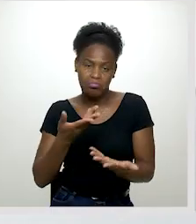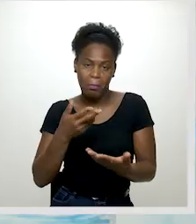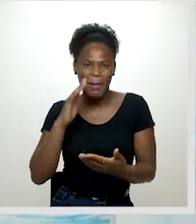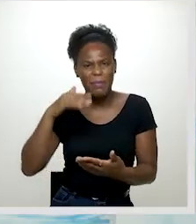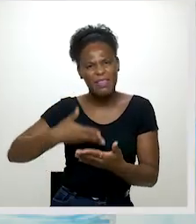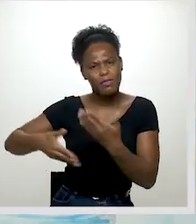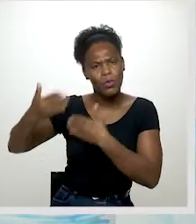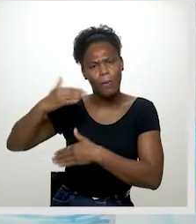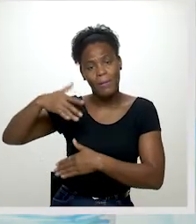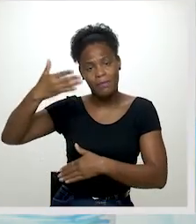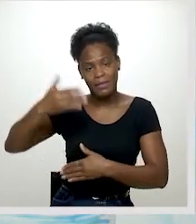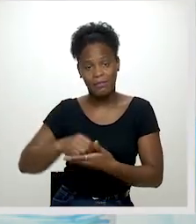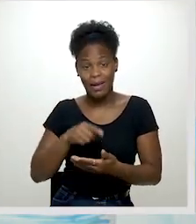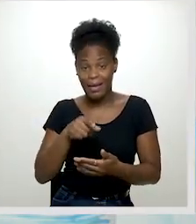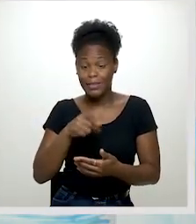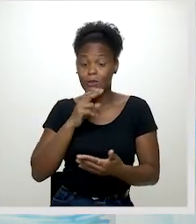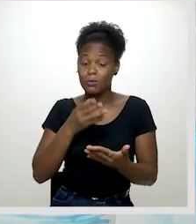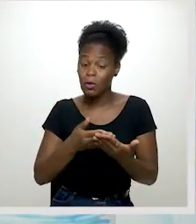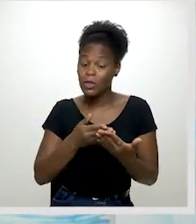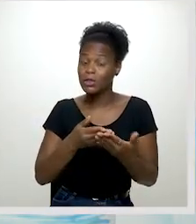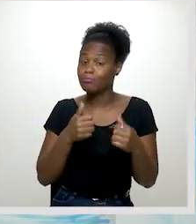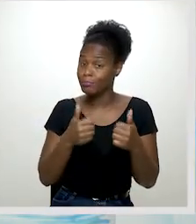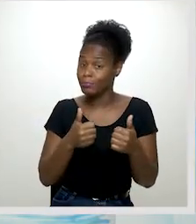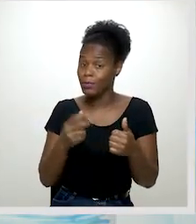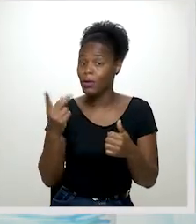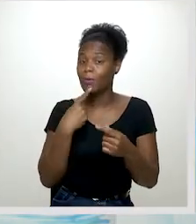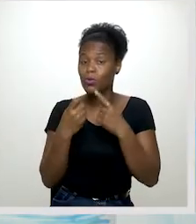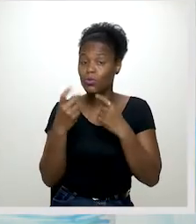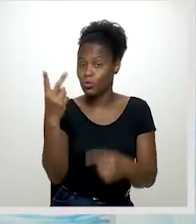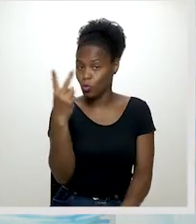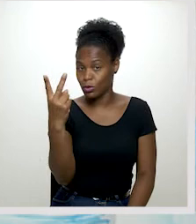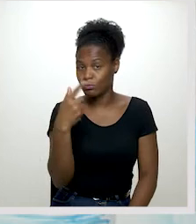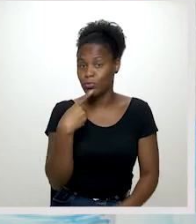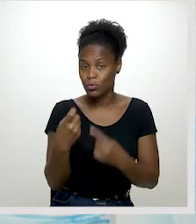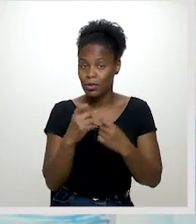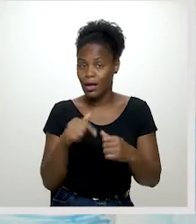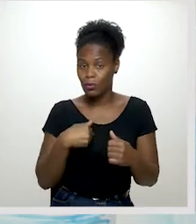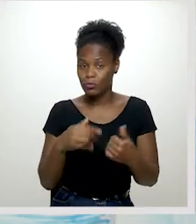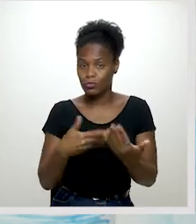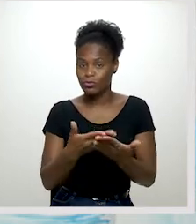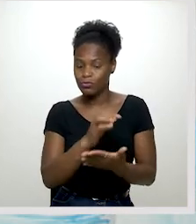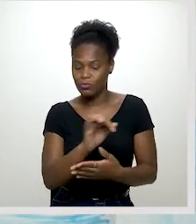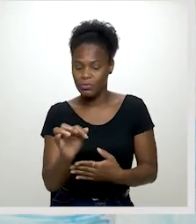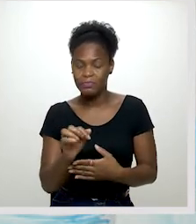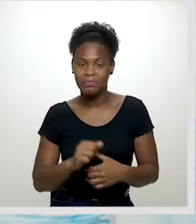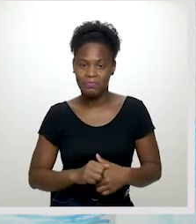Estas são as respostas corretas das duas perguntas que vos